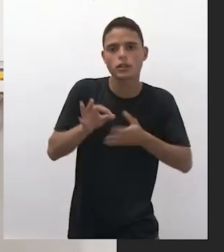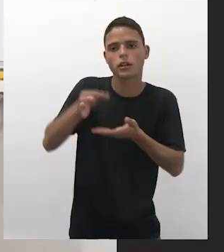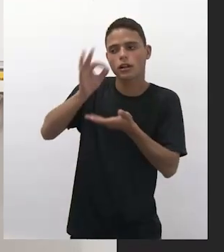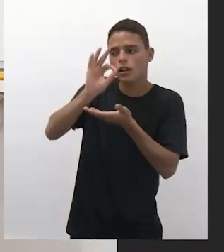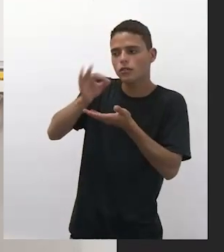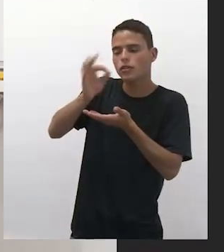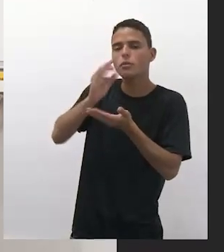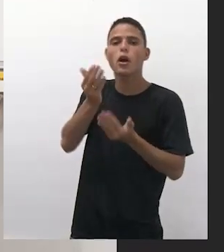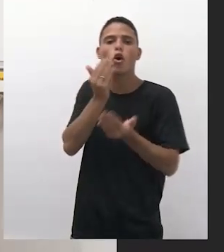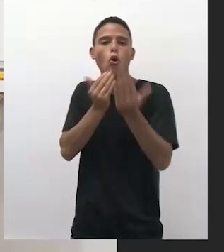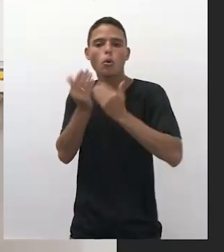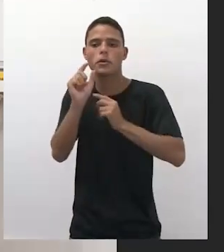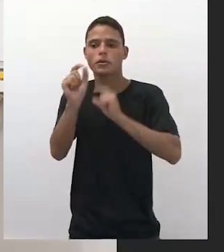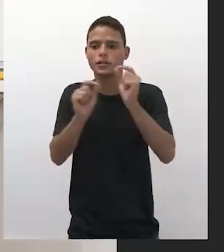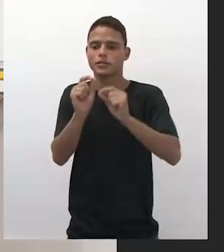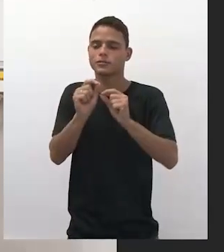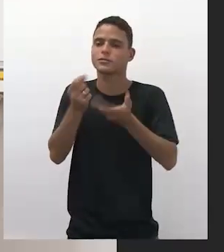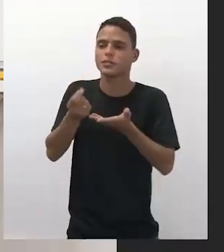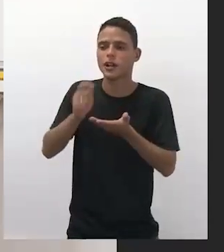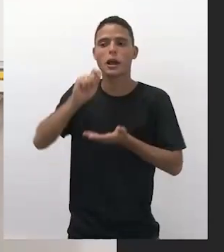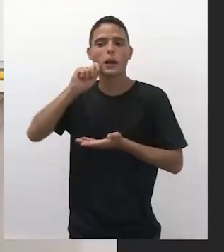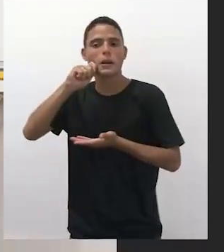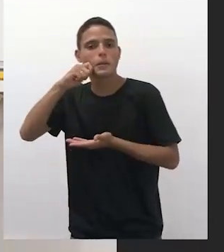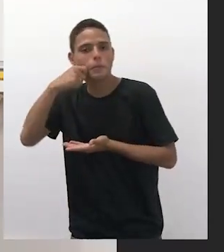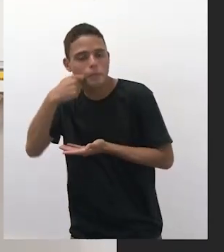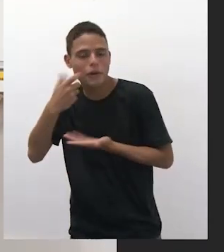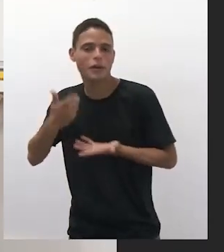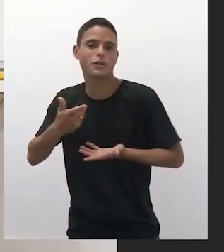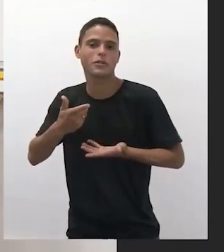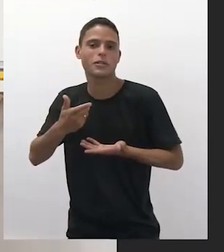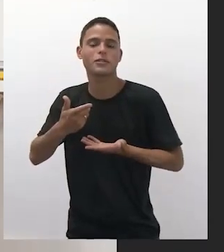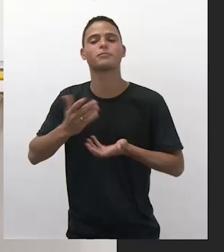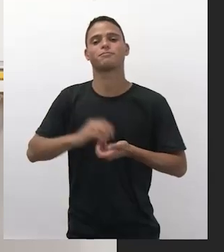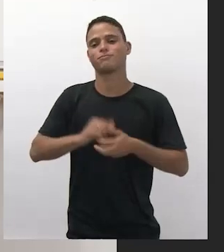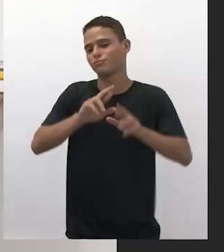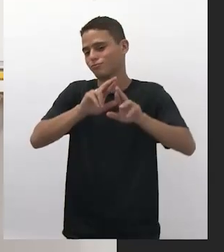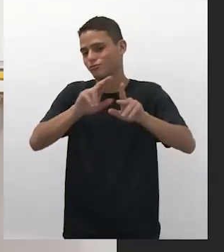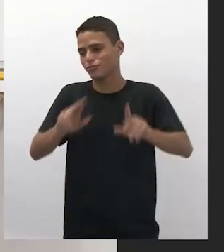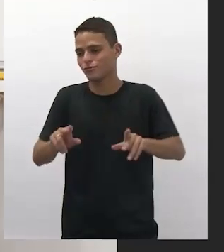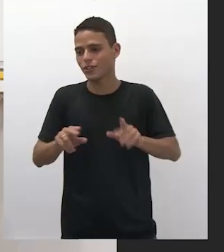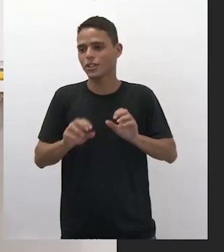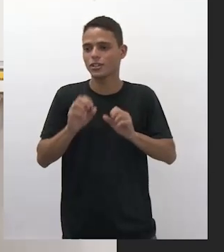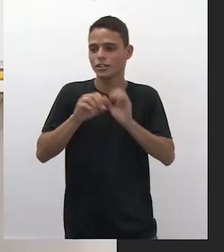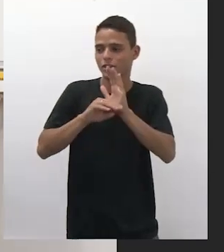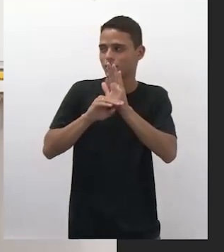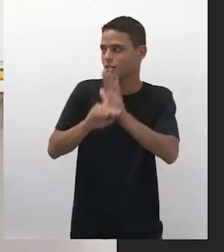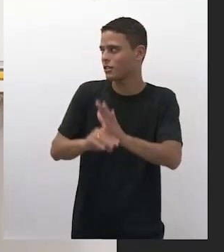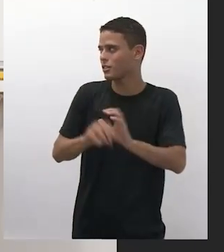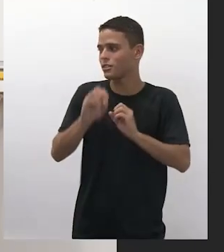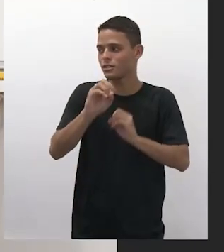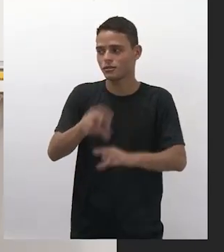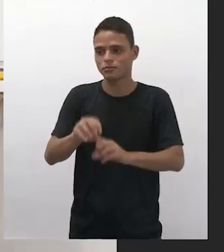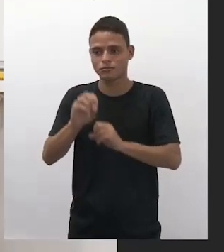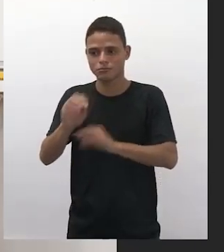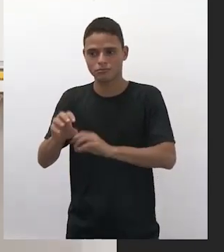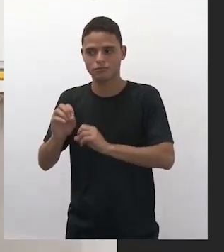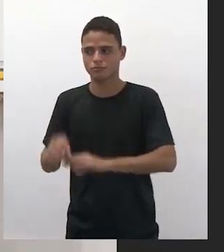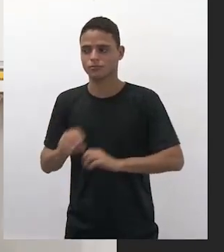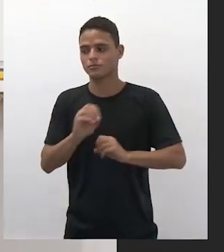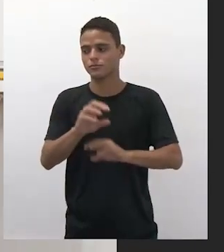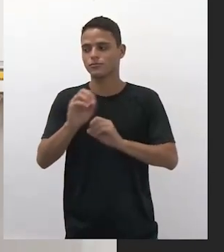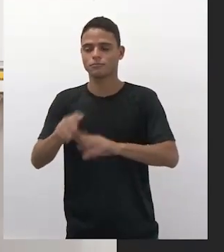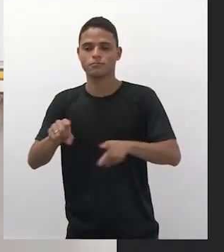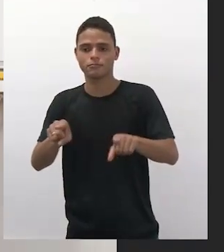comer o quê? Aí trouxe o pão de queijo lá de Minas, ensinei eles a fazer, teve uma aula que foi para